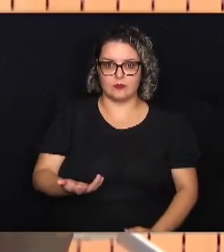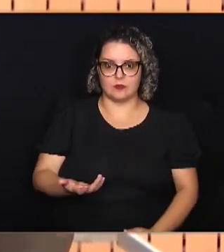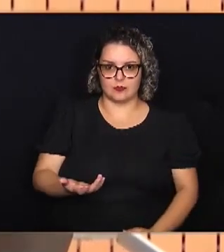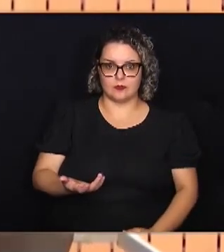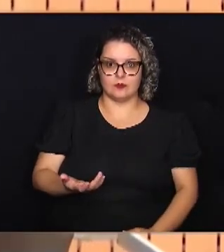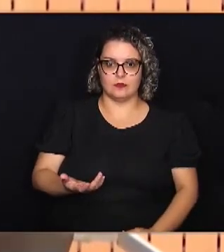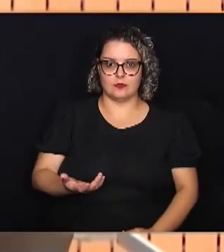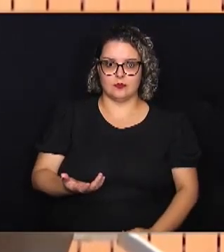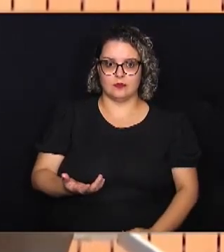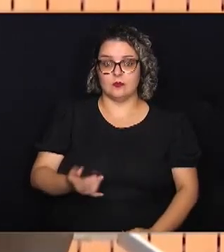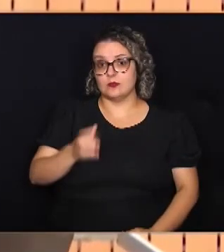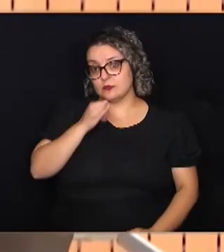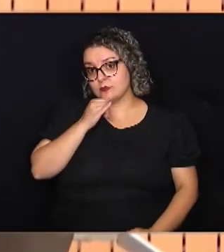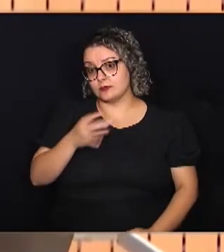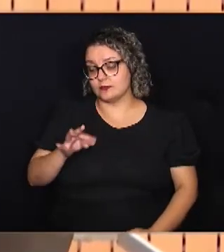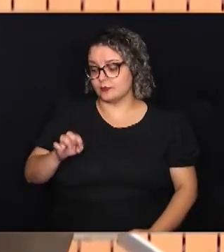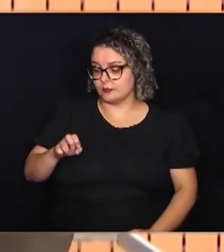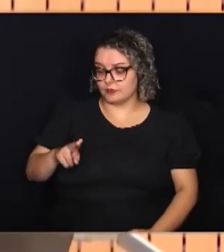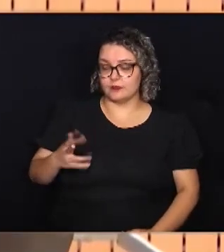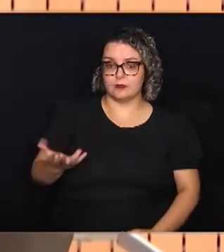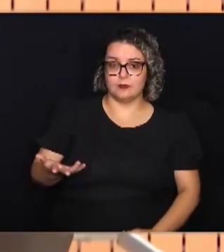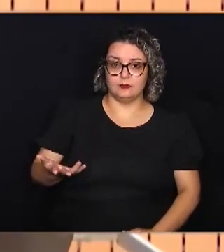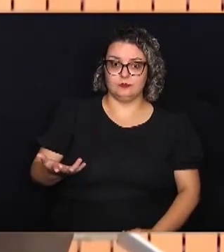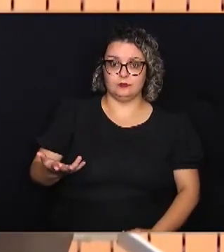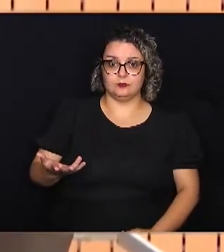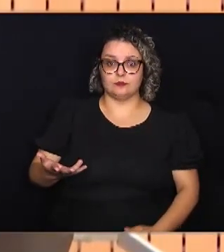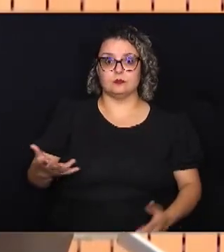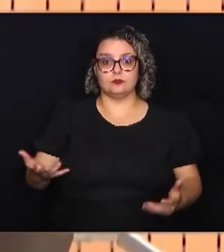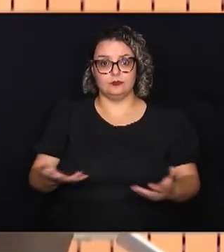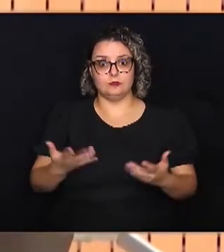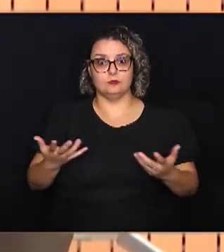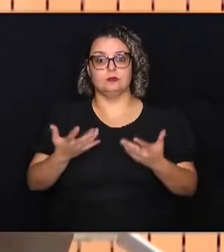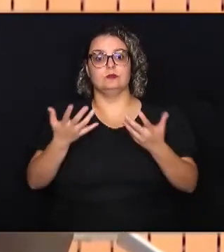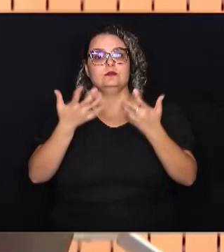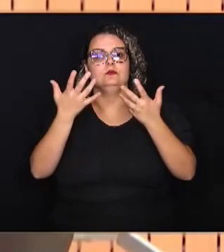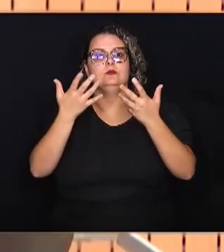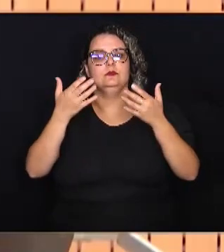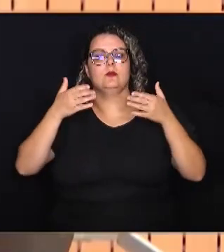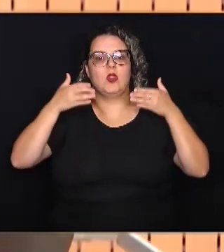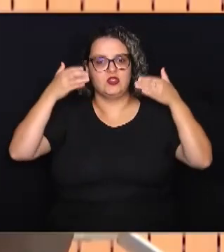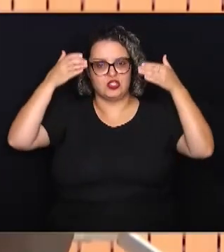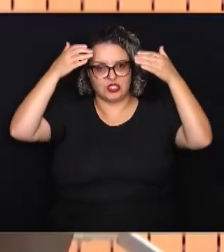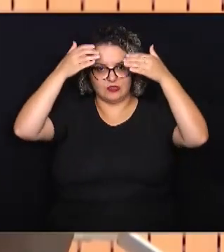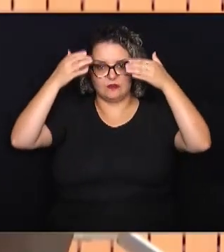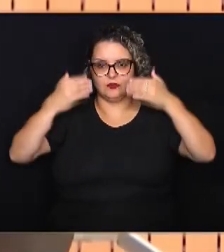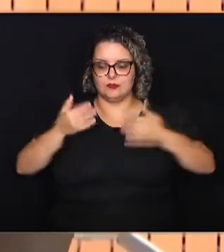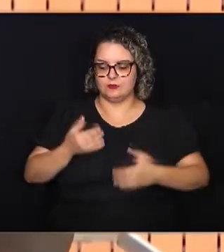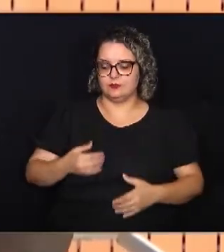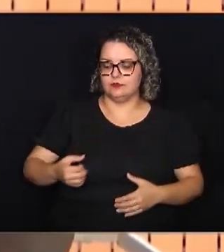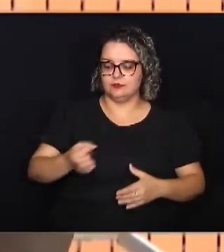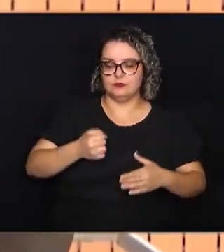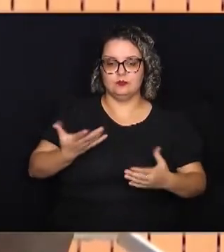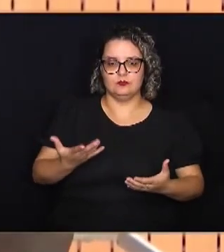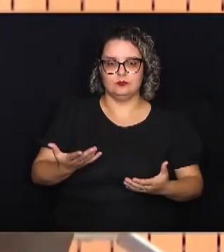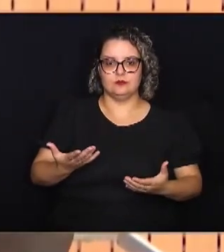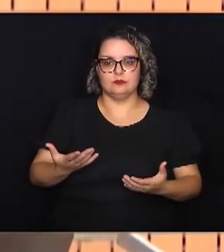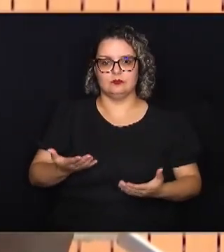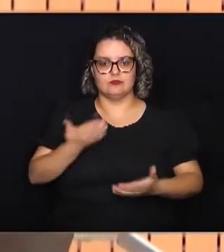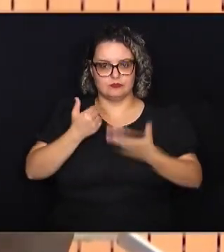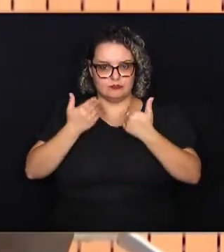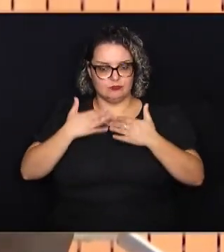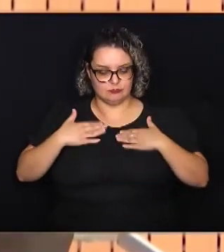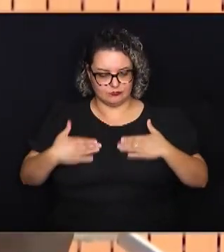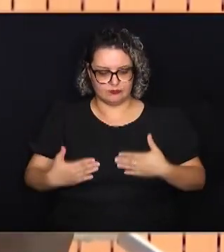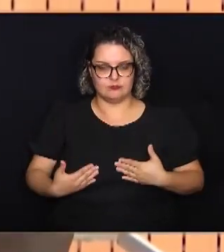exemplo do chefe Tel, alimentar as pessoas, alimentar a alma das pessoas com a boa arte, com a